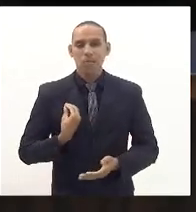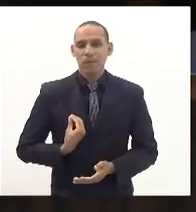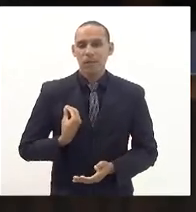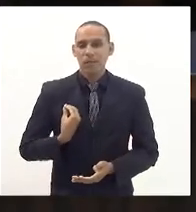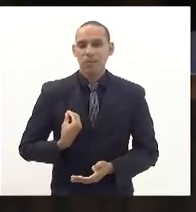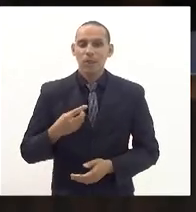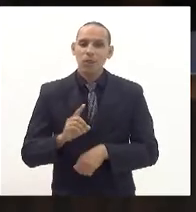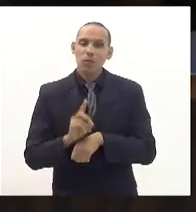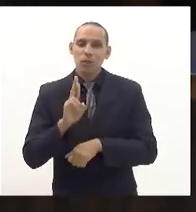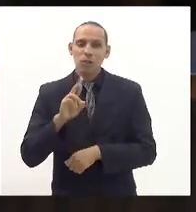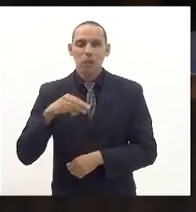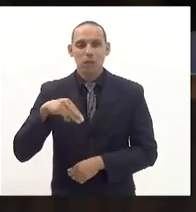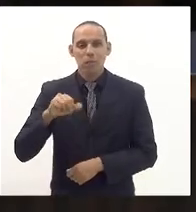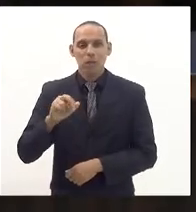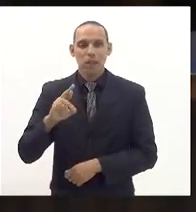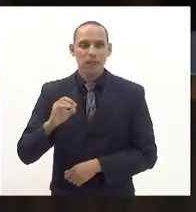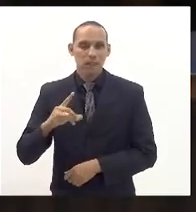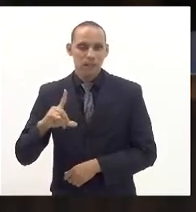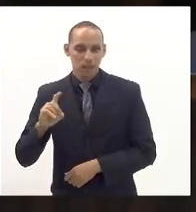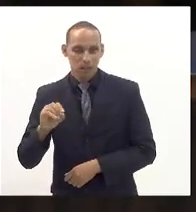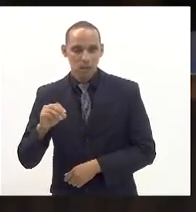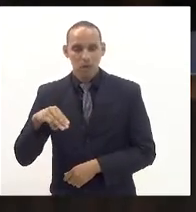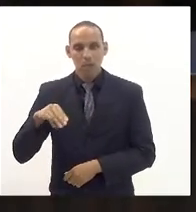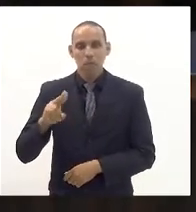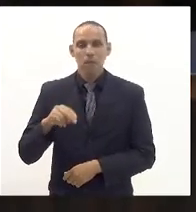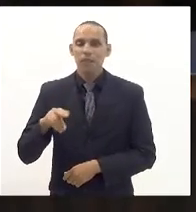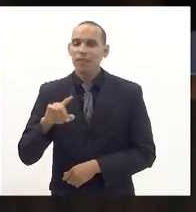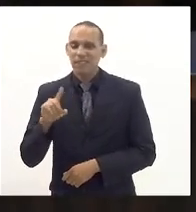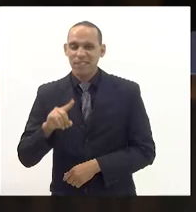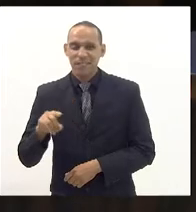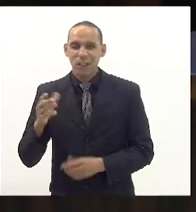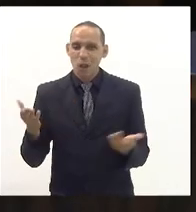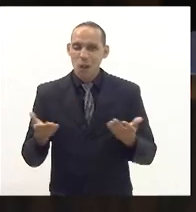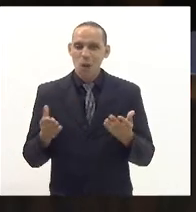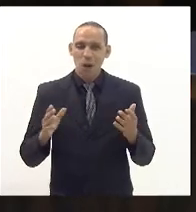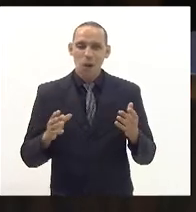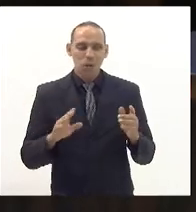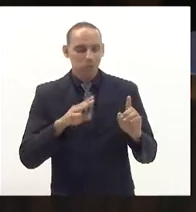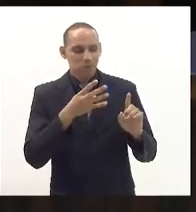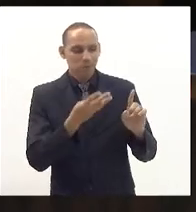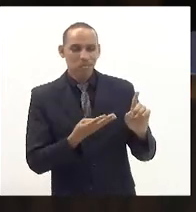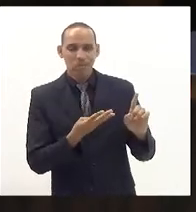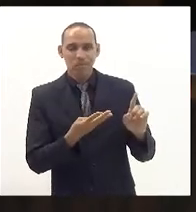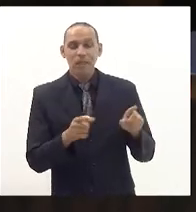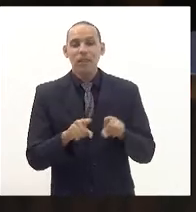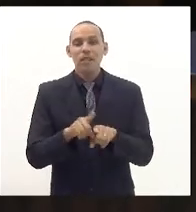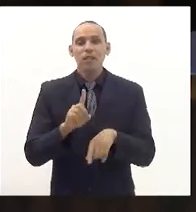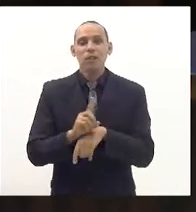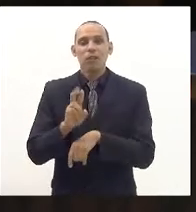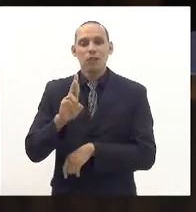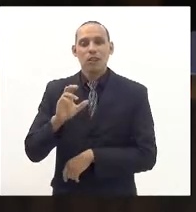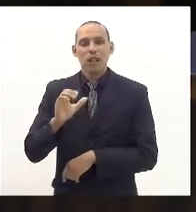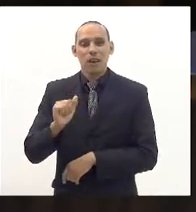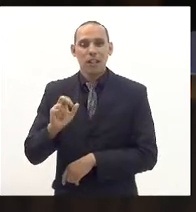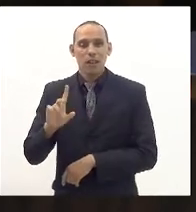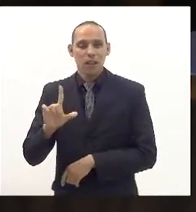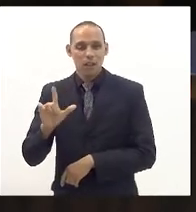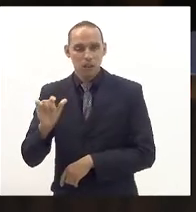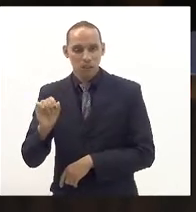Dr Marcelo Muniz nosso homenageado Dr Carlos Roberto